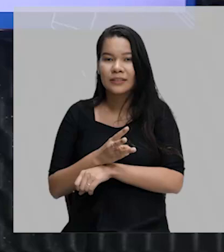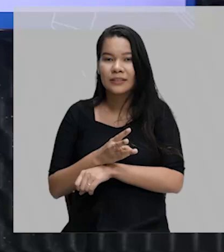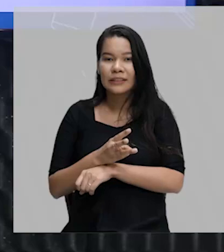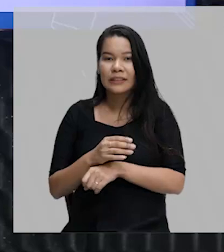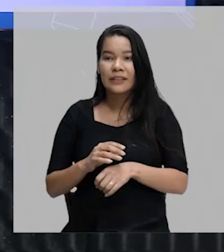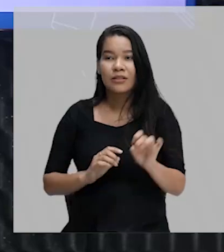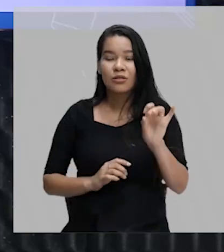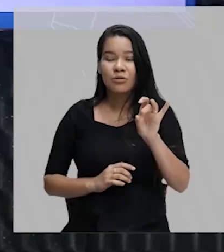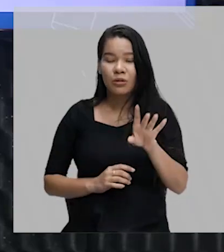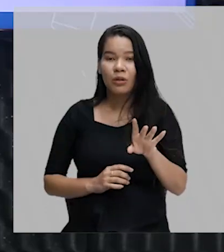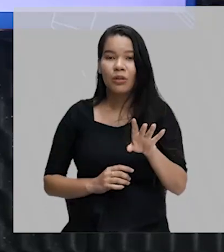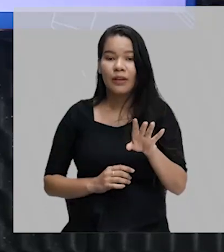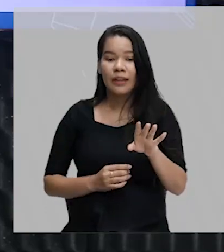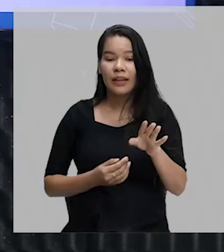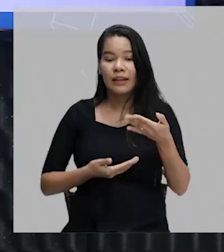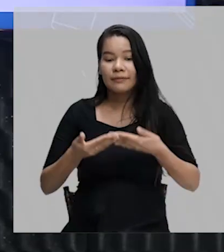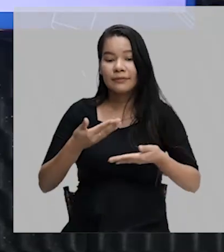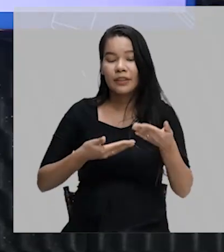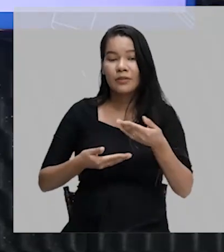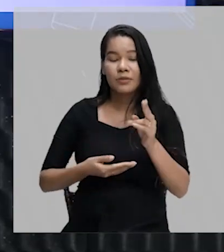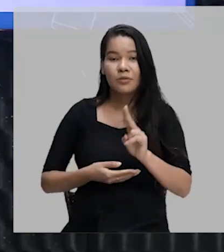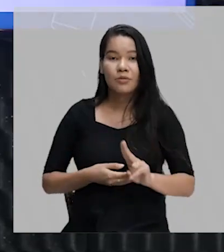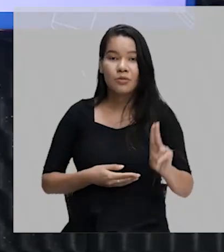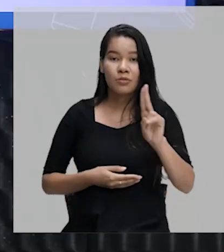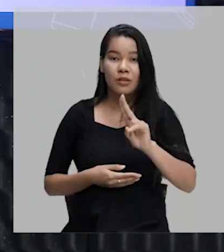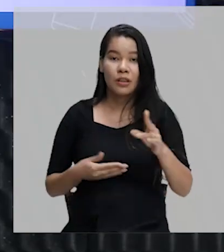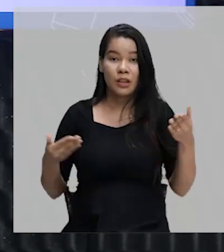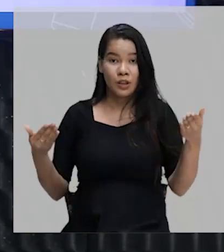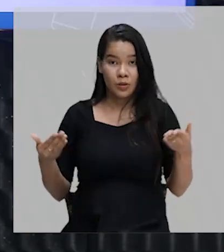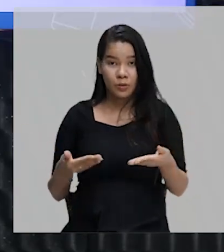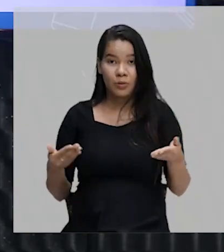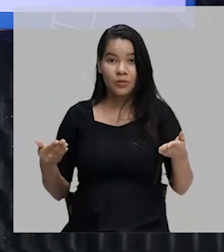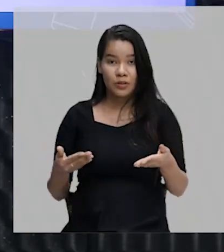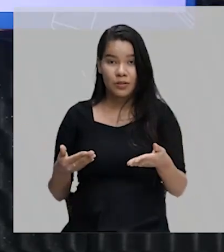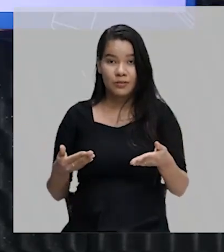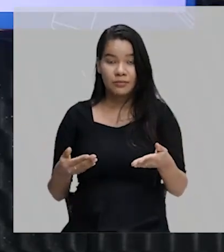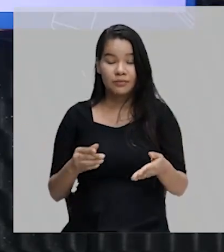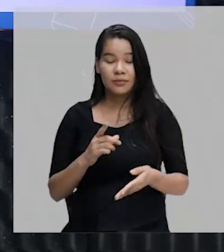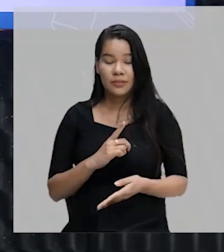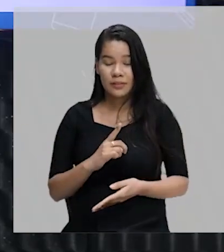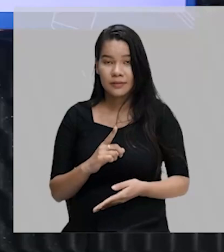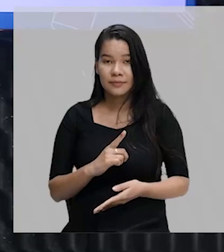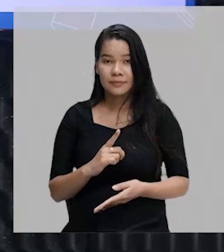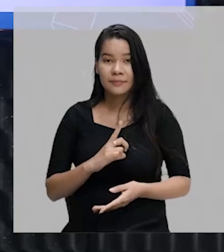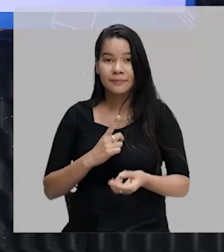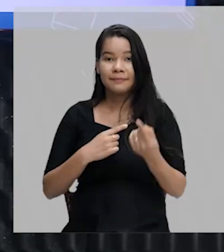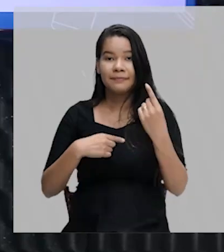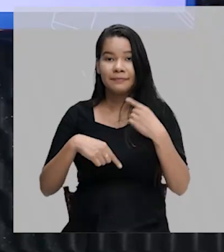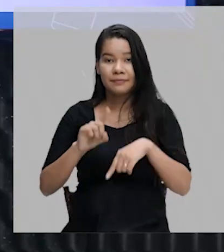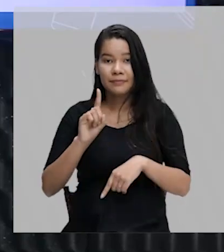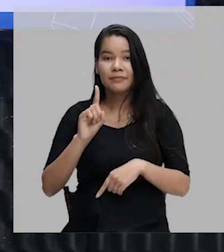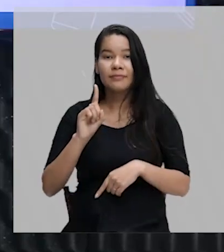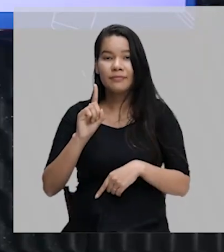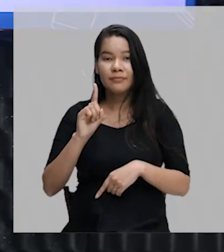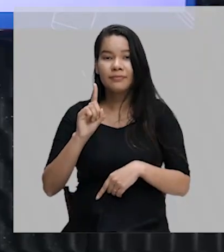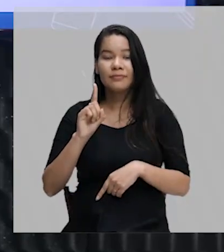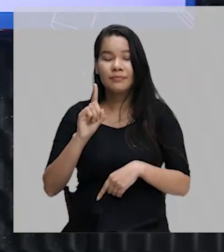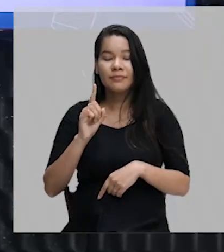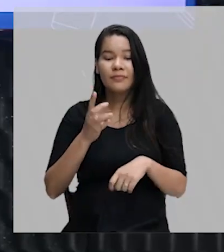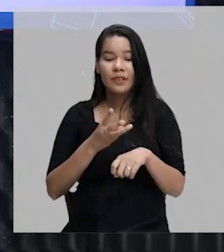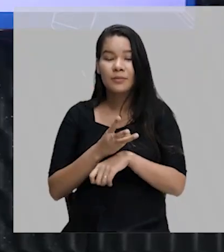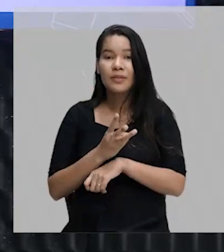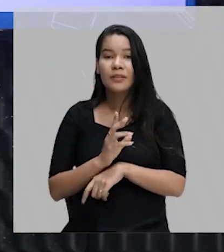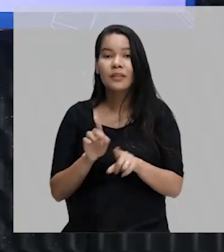eram apenas entre os usuários. E as atuais existem, além dessas